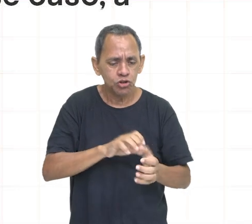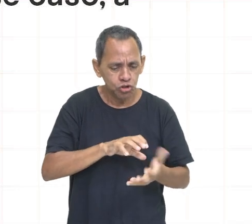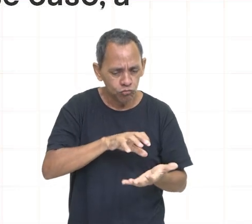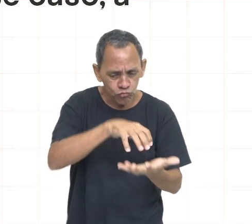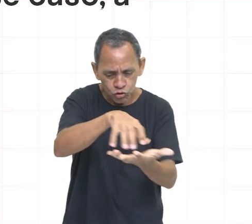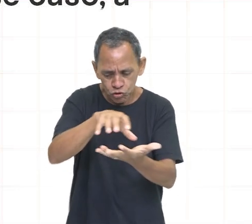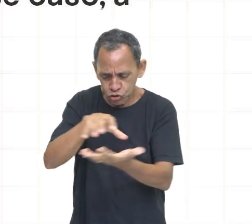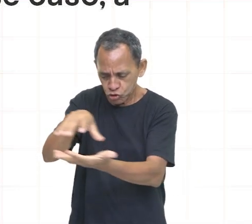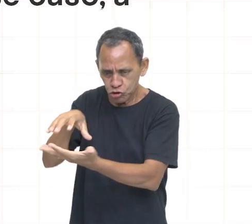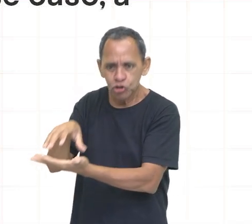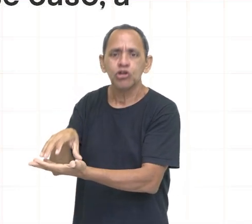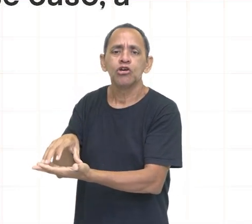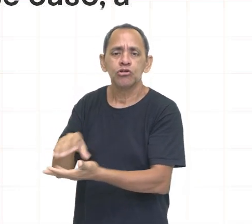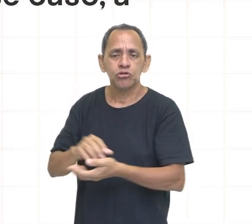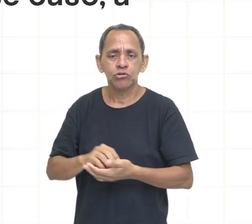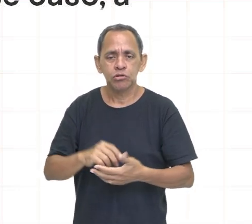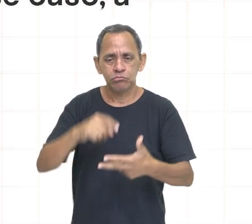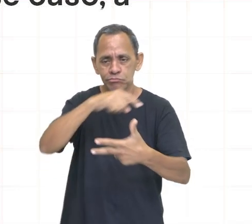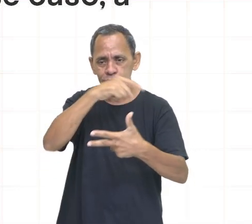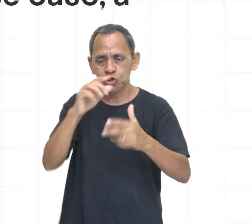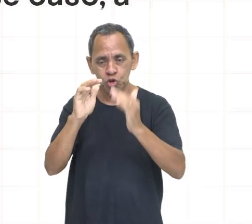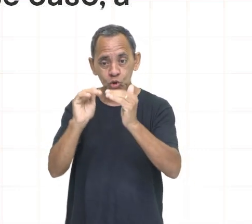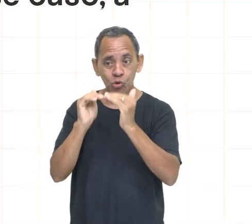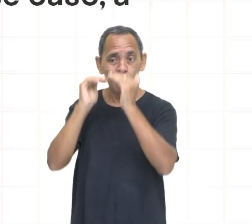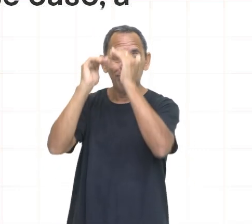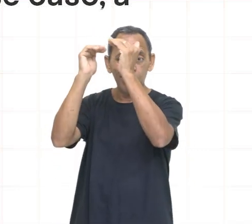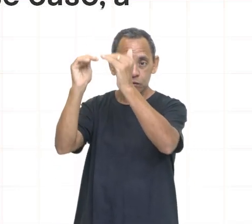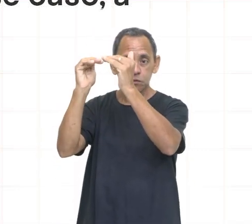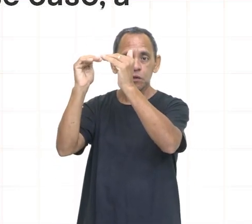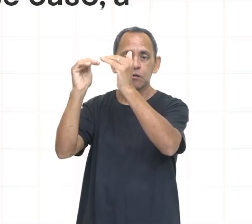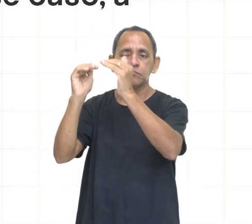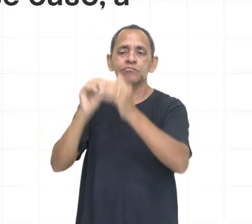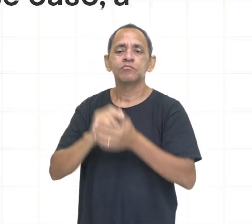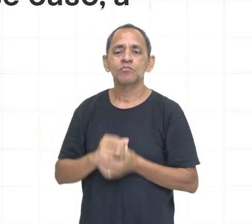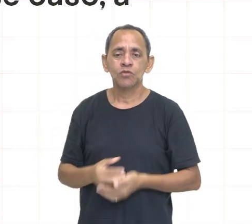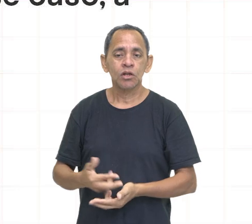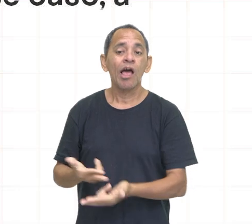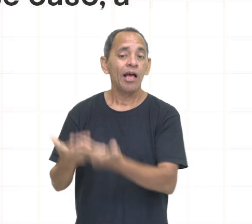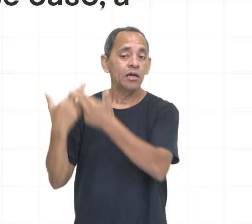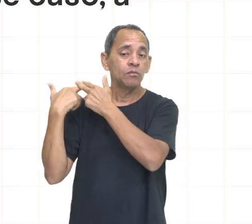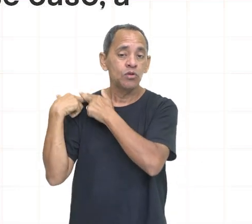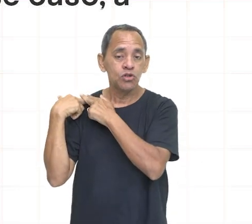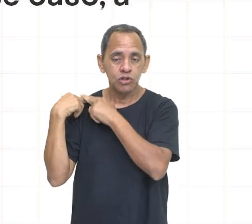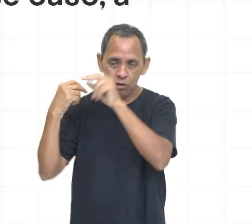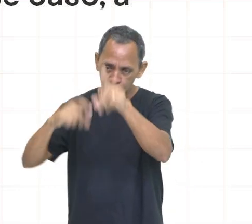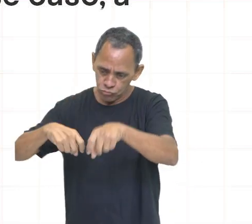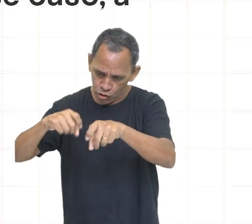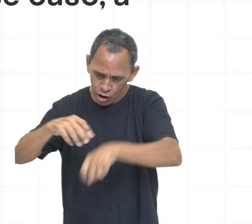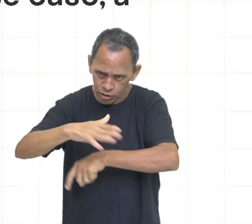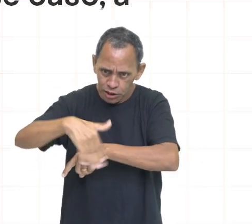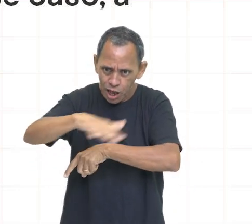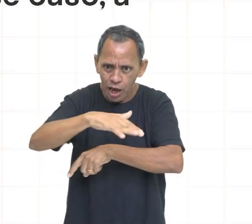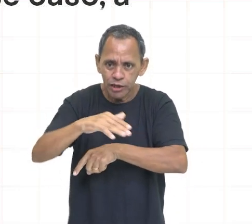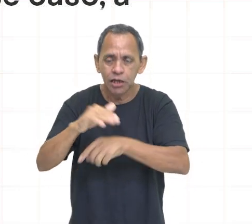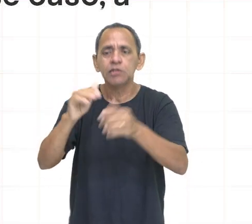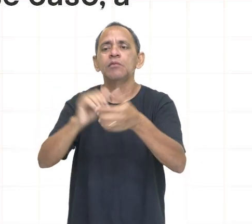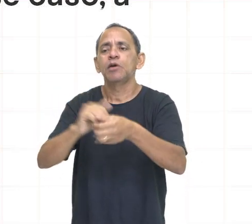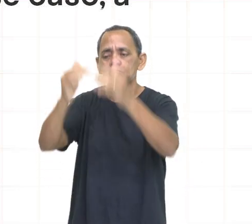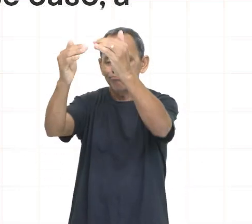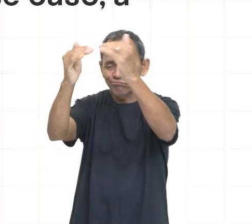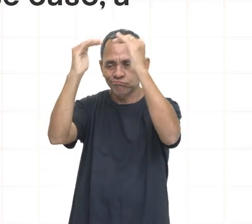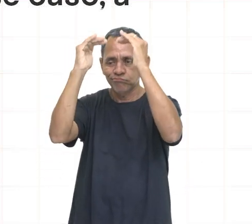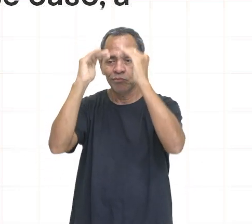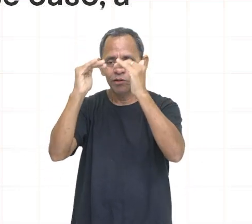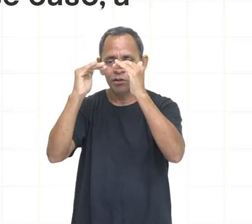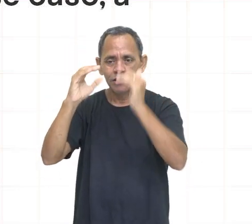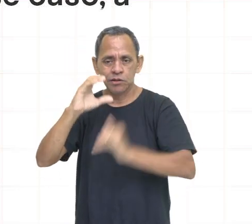divididos quase como na Idade Média, entre nobreza, no caso proprietárias rurais, o clero, no caso a